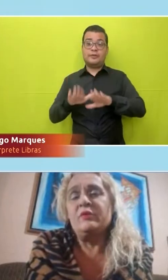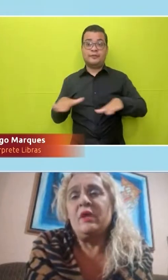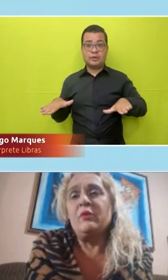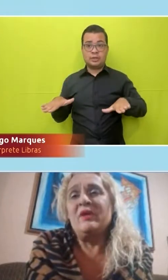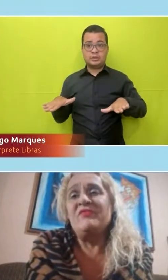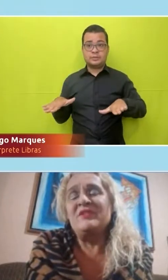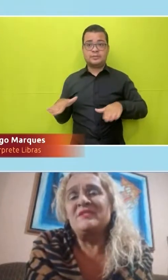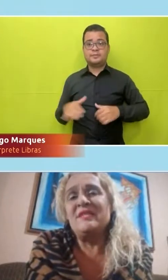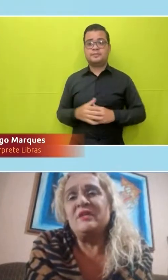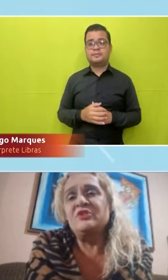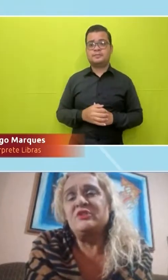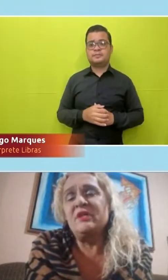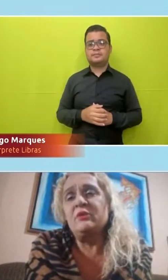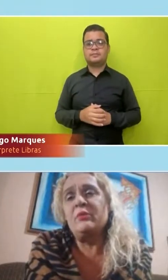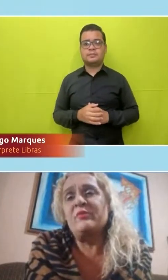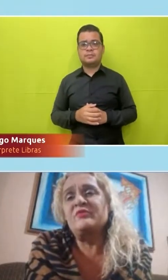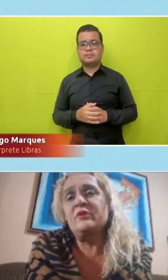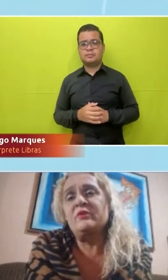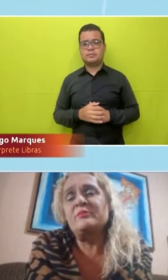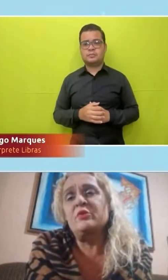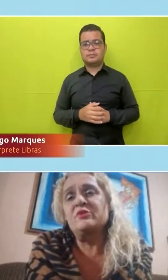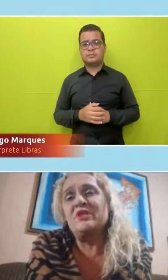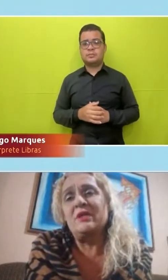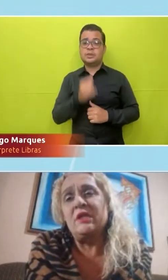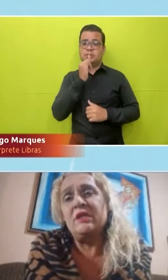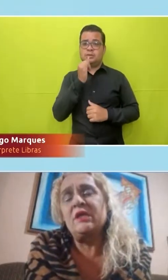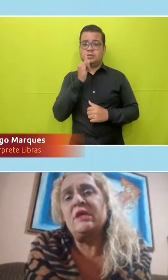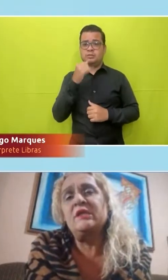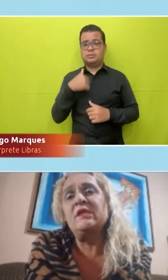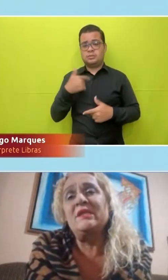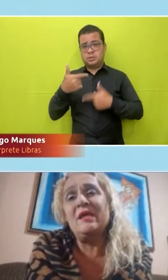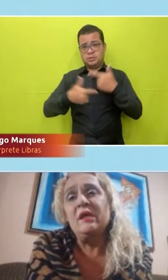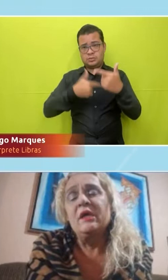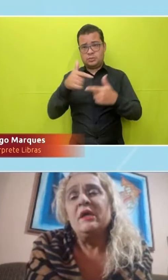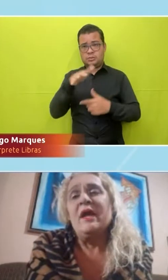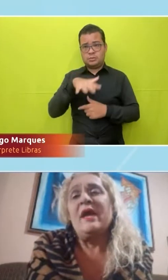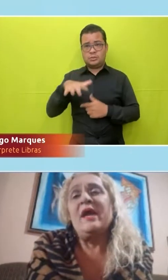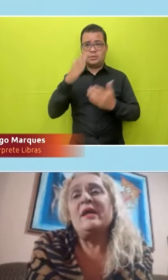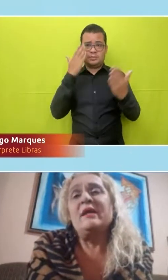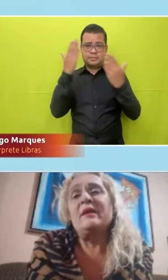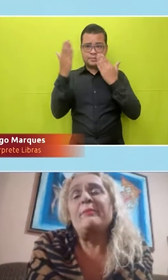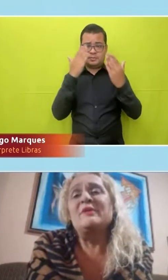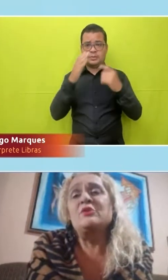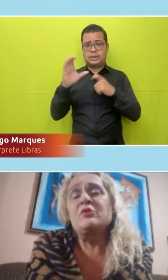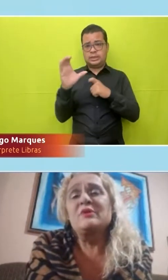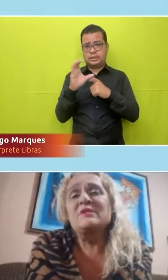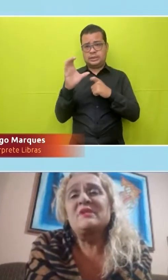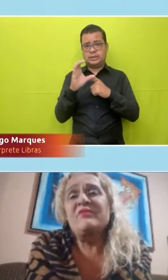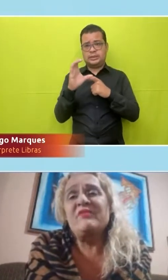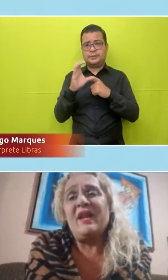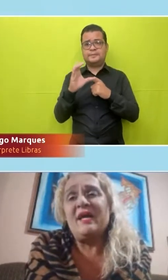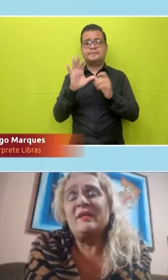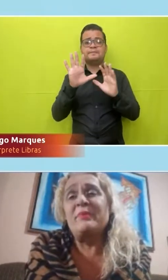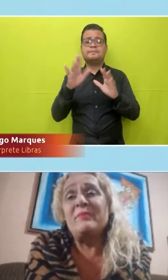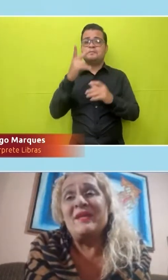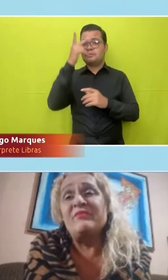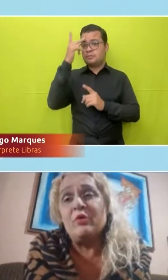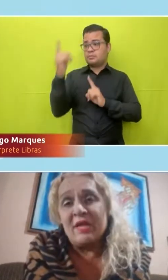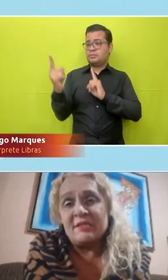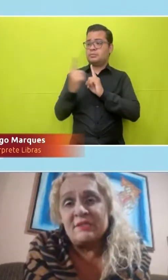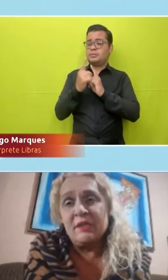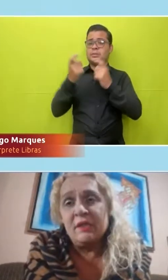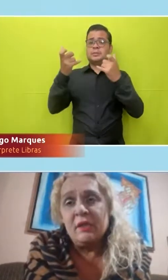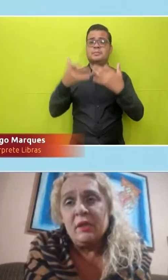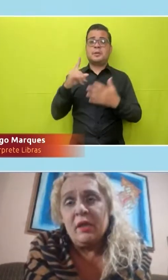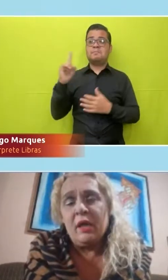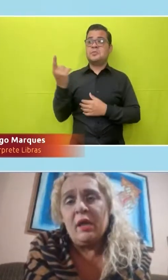Eu tenho a infelicidade de ser uma profissional da psicologia clínica e atender pessoas que vêm falar da primeira